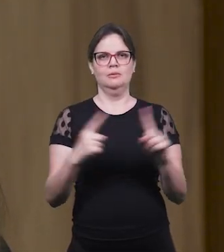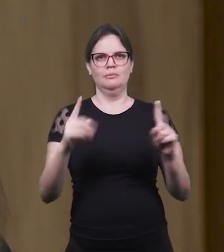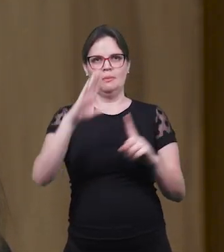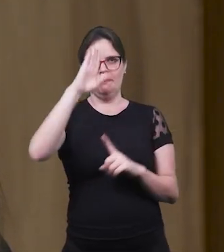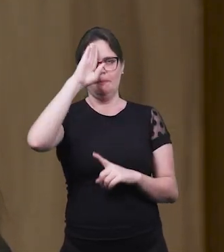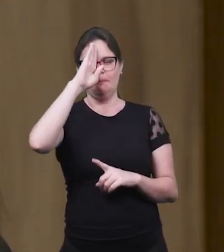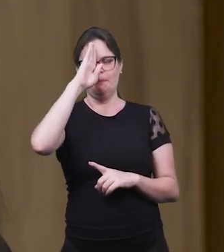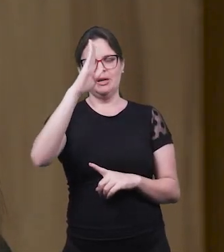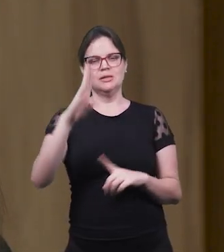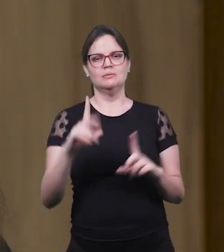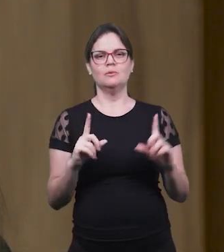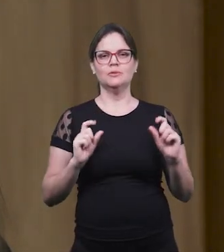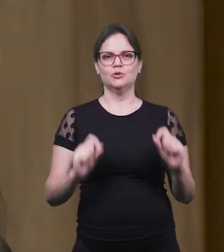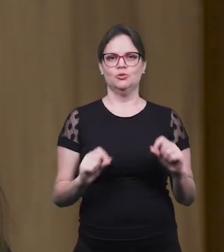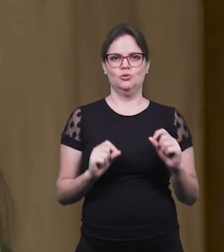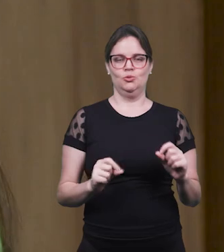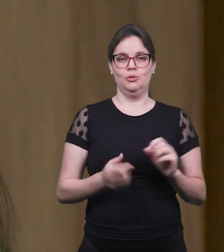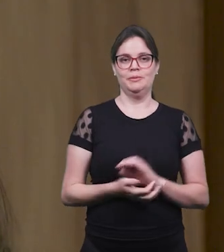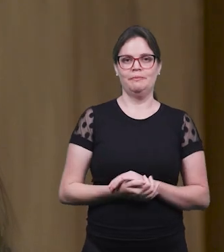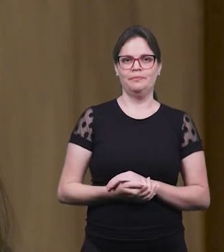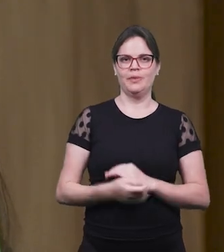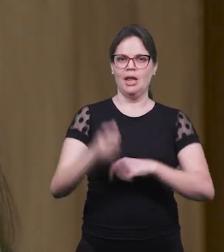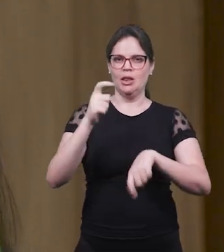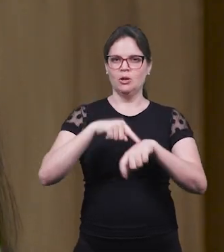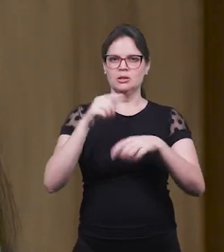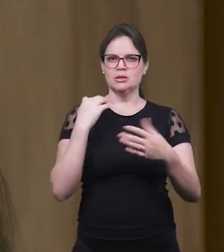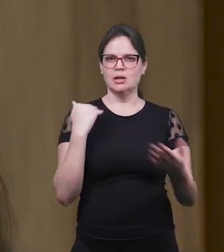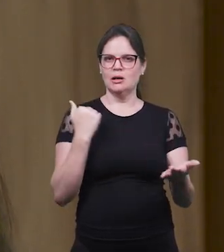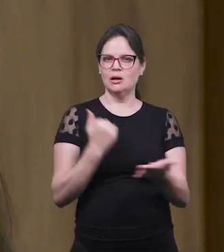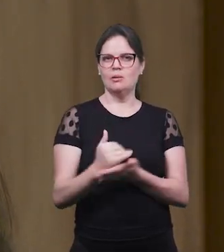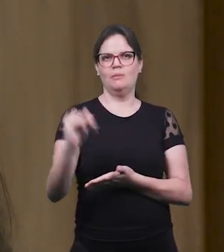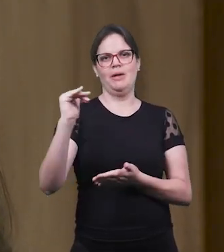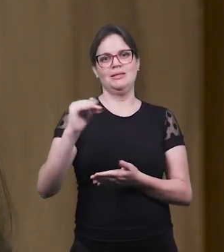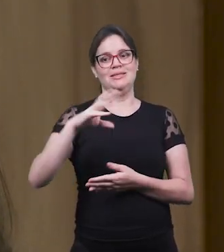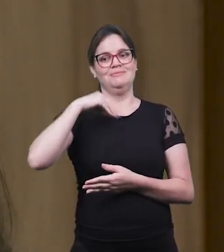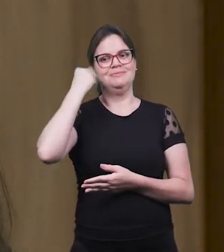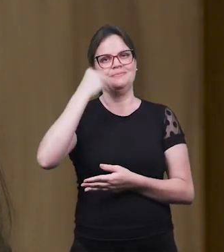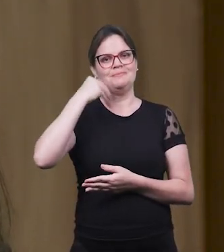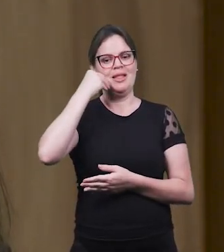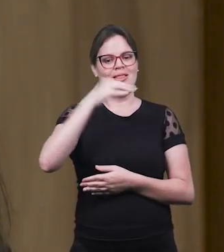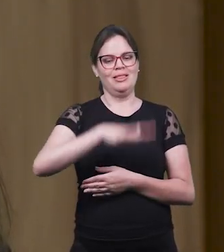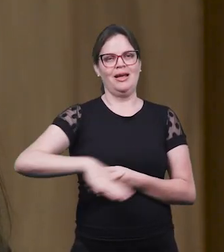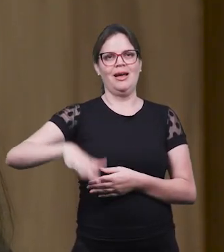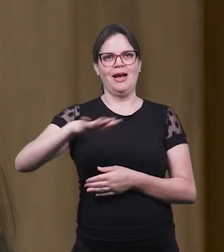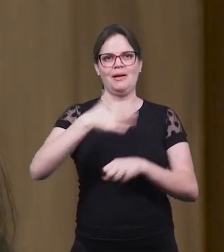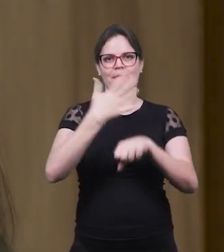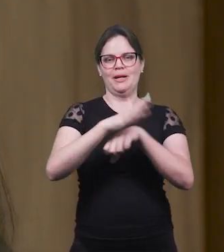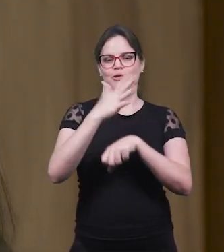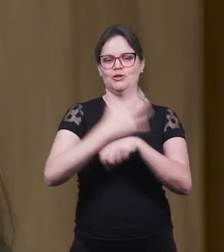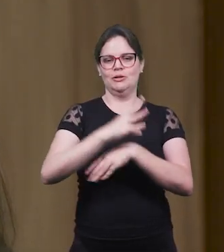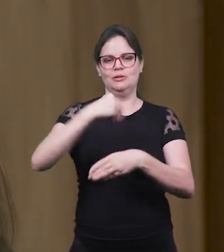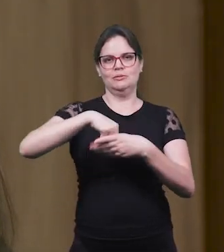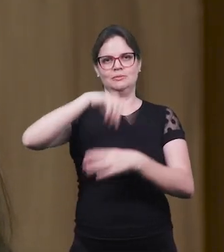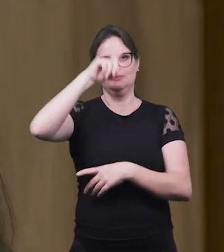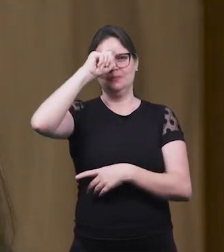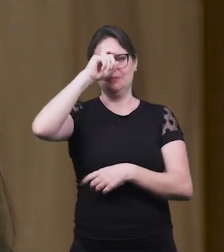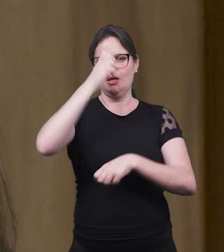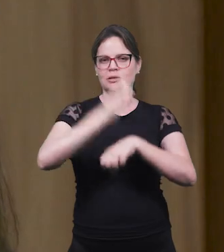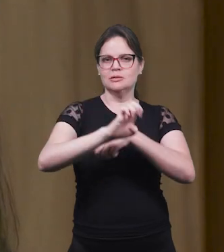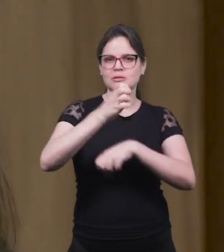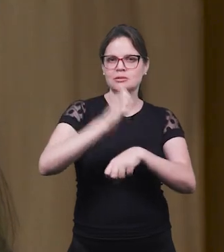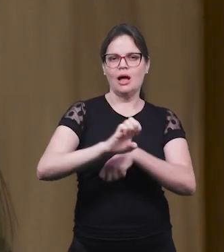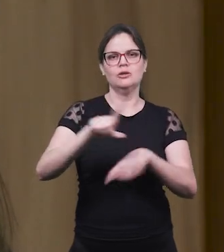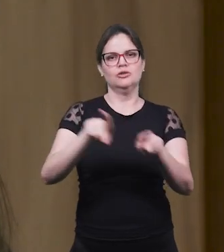Principalmente quando você começa a vivenciar no campo, né? Nos hospitais, nos estágios, nos